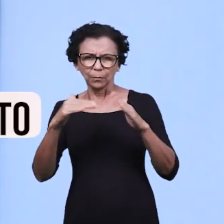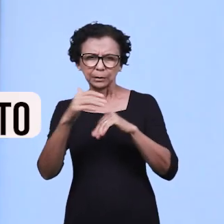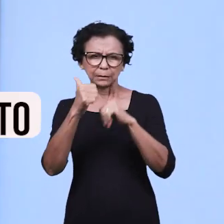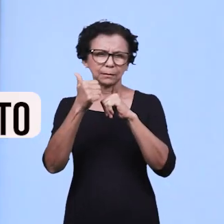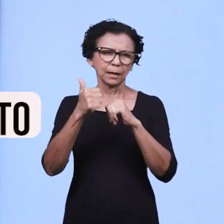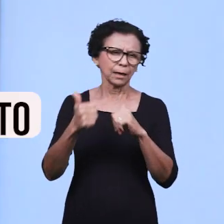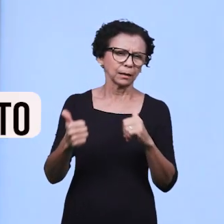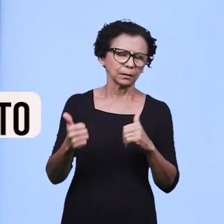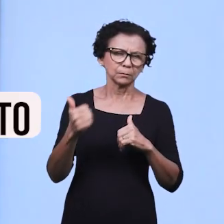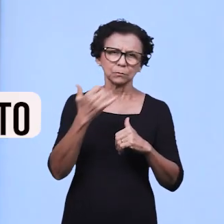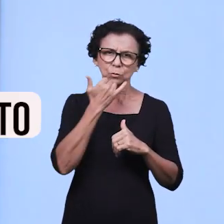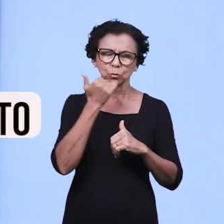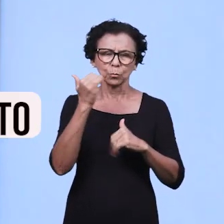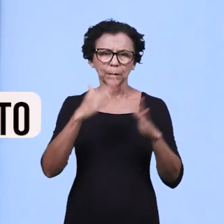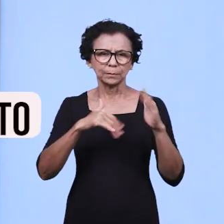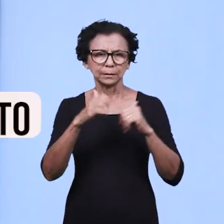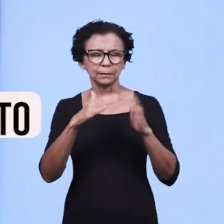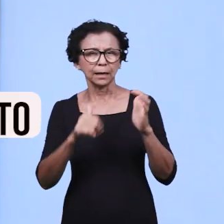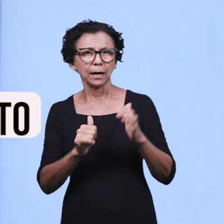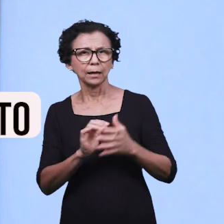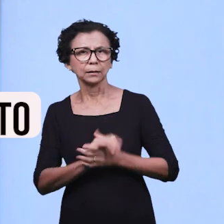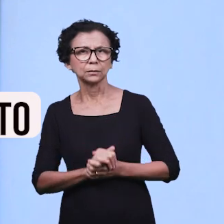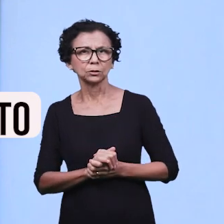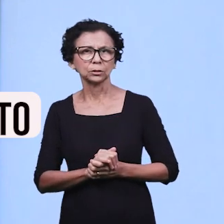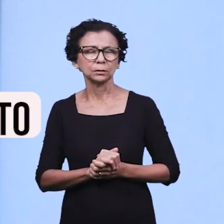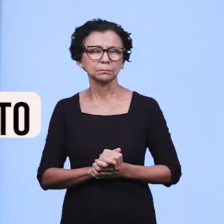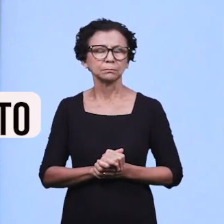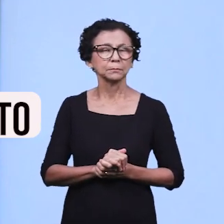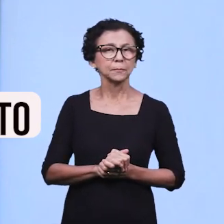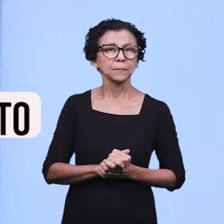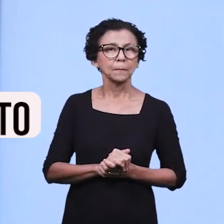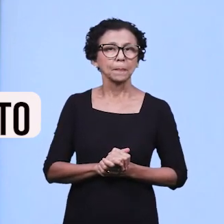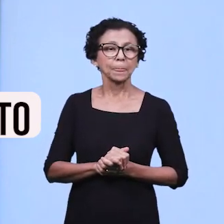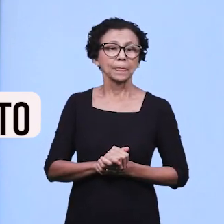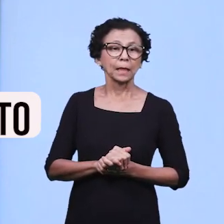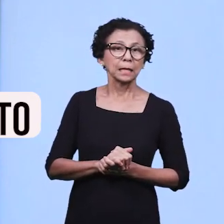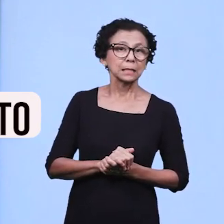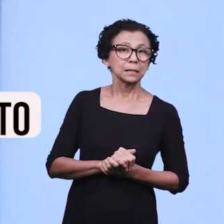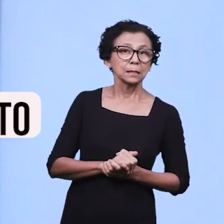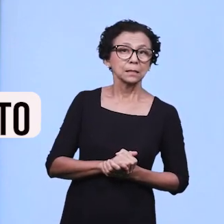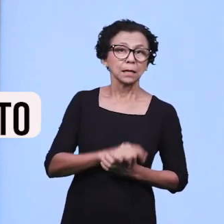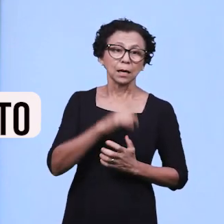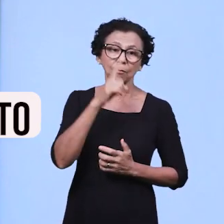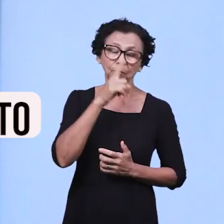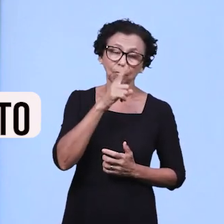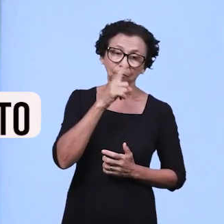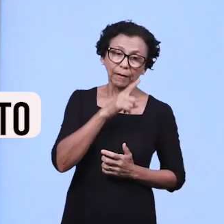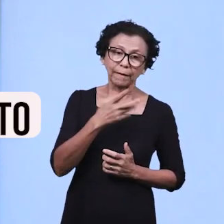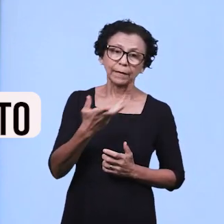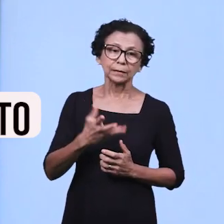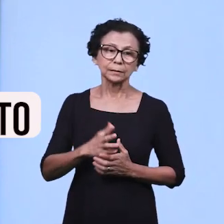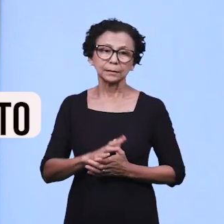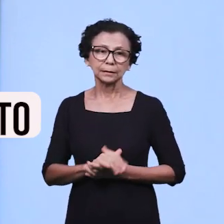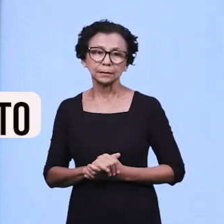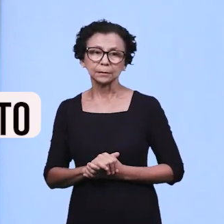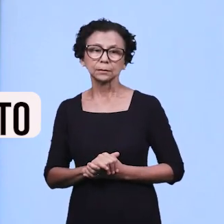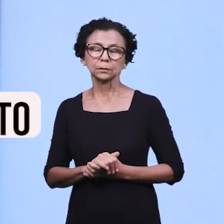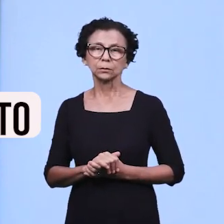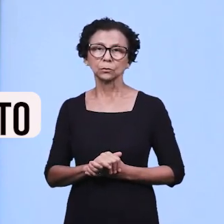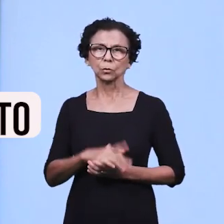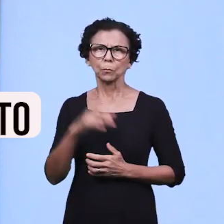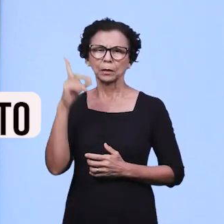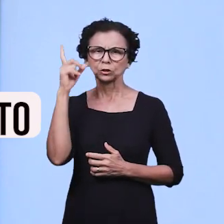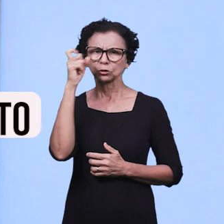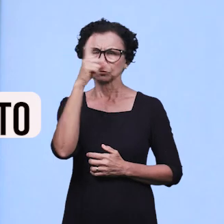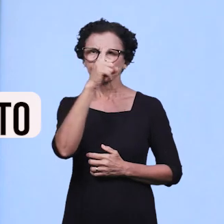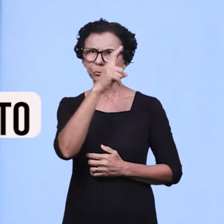consolidada e a habilidade em defasagem. A gente consegue verificar o grau de complexidade dessa habilidade, se